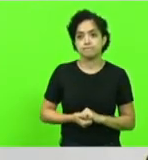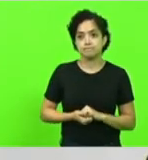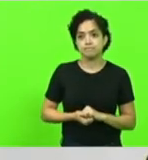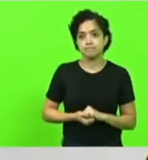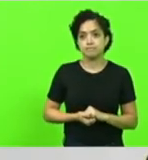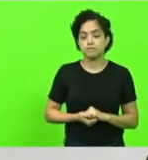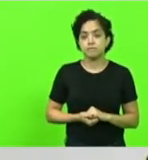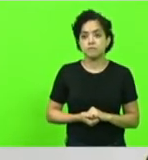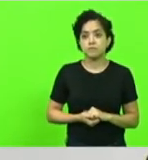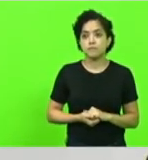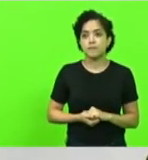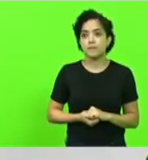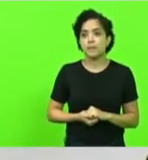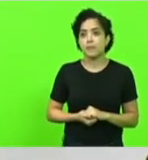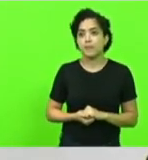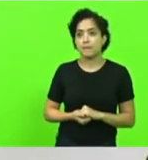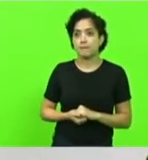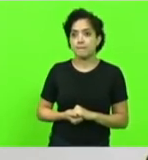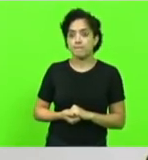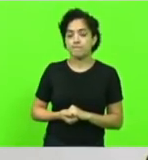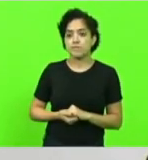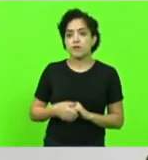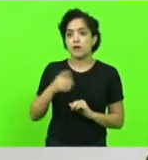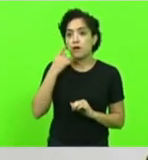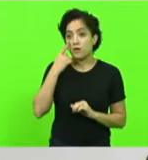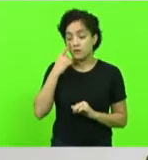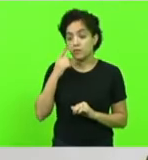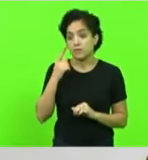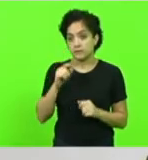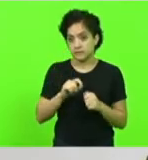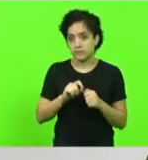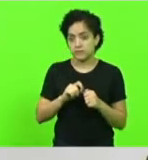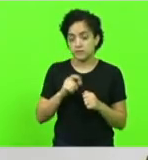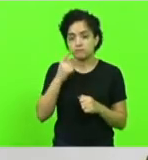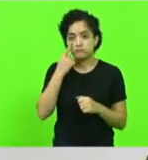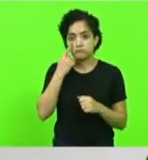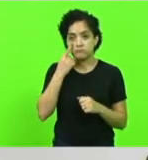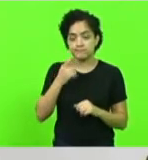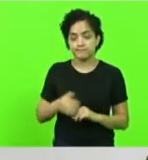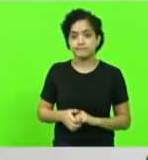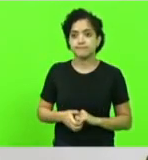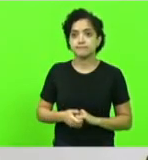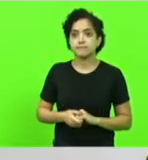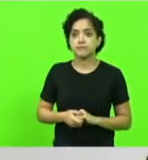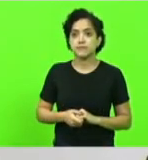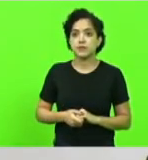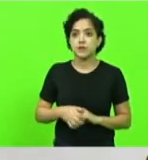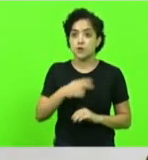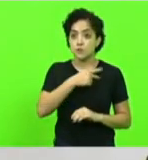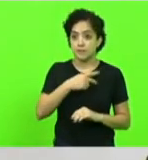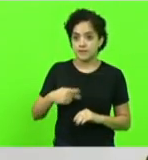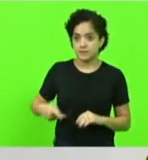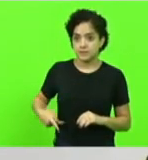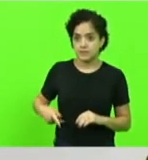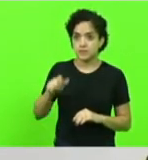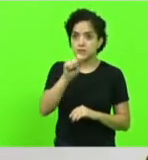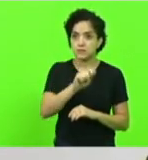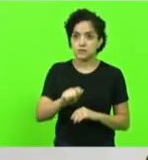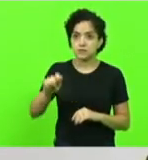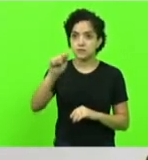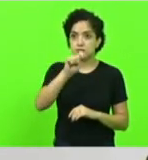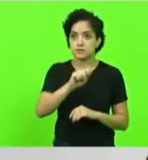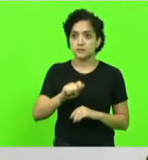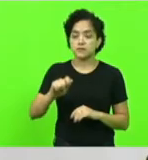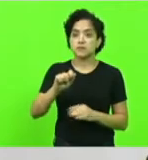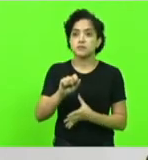Olha o que o governo Moisés está fazendo. O presidente da Associação Brasileira dos Aviadores de